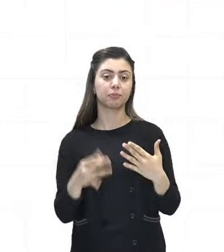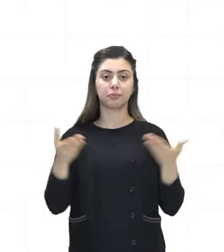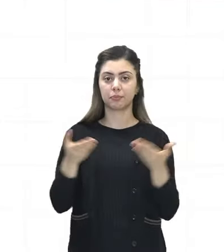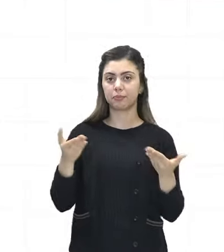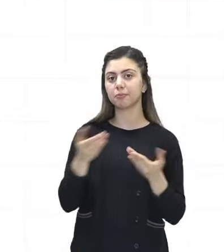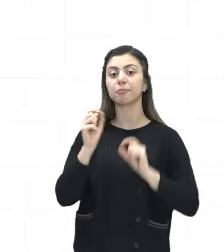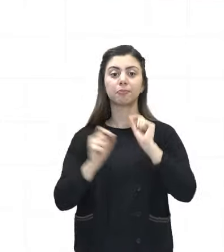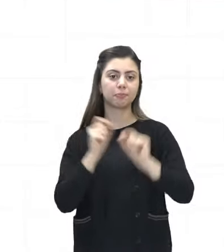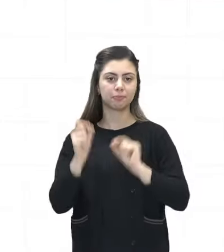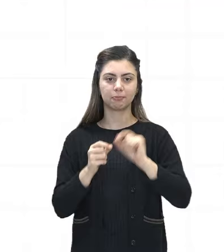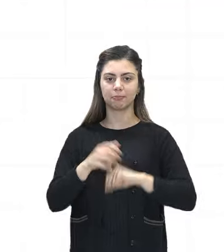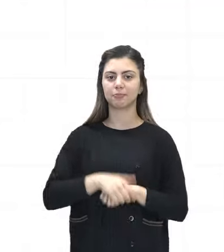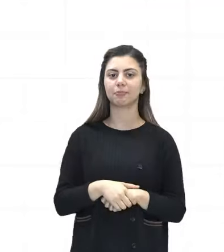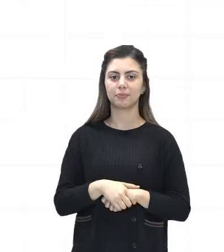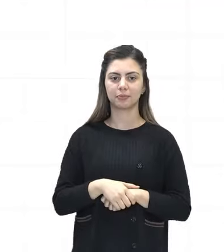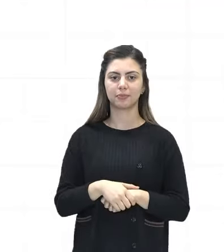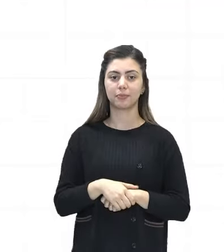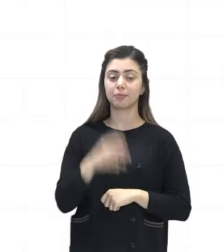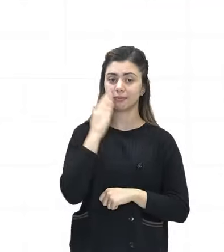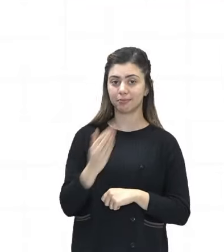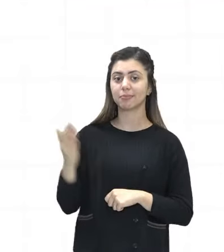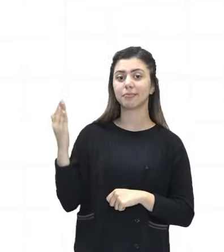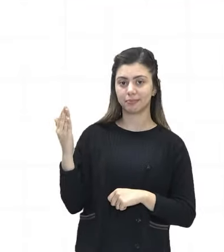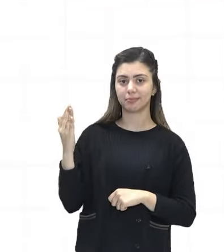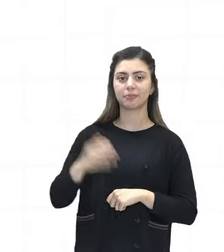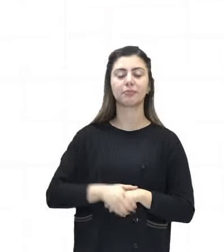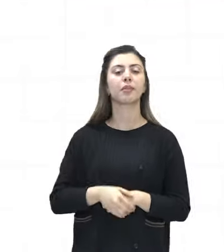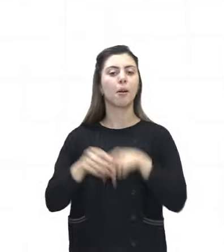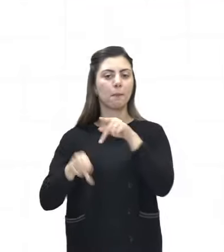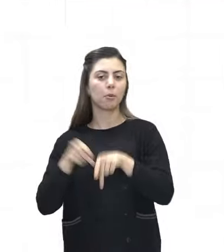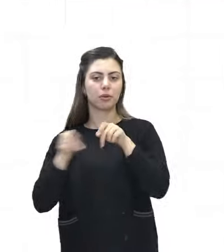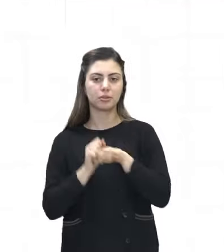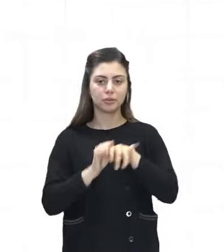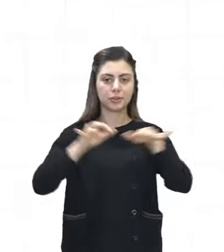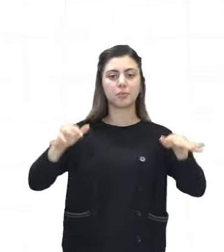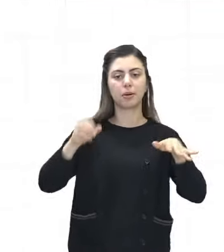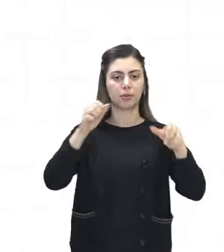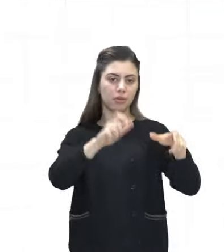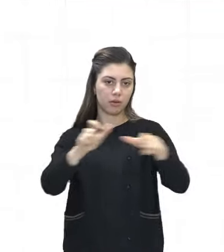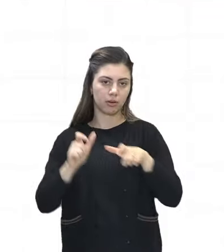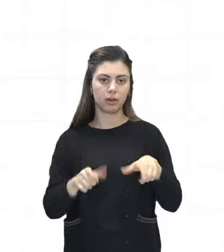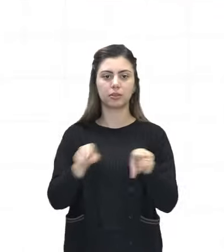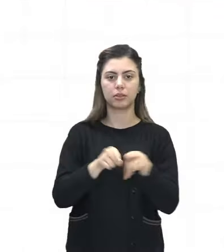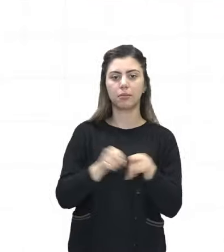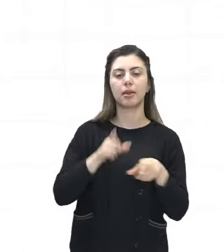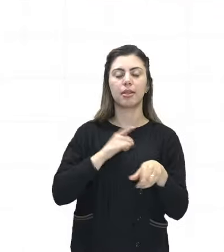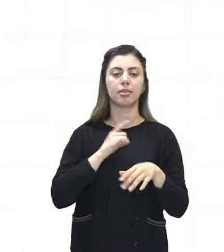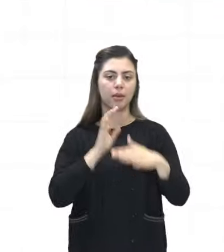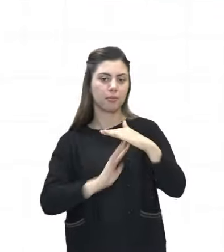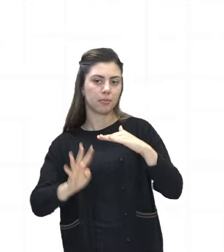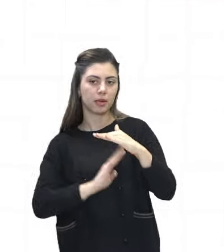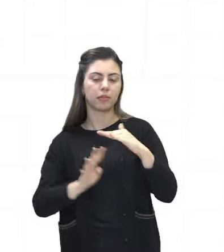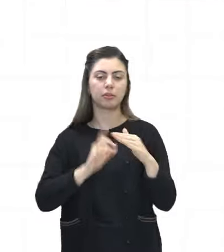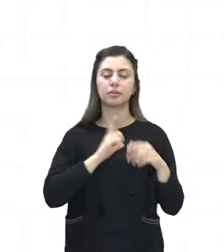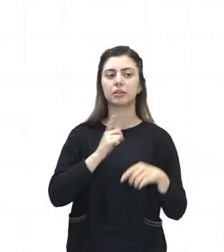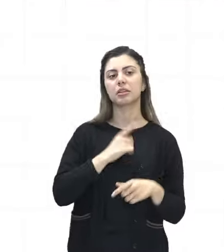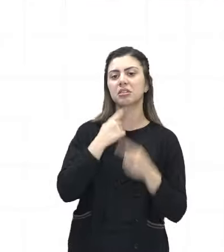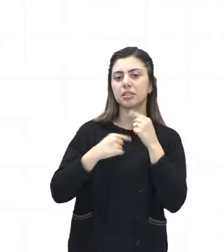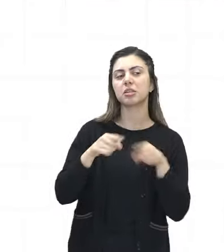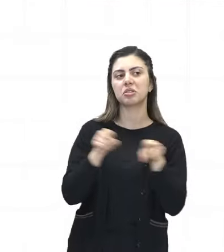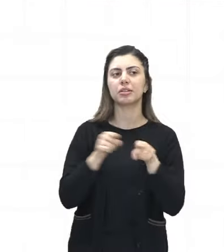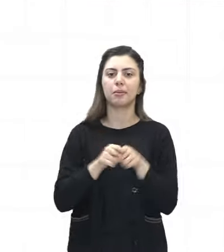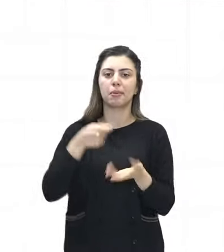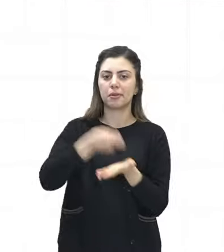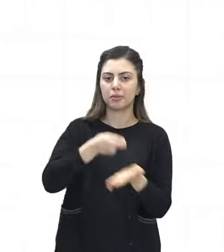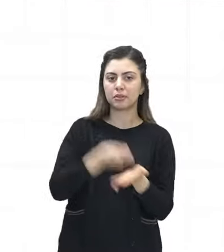objeto de conhecimento disão da população mundial e local movimentos migratórios espontâneos e forçados